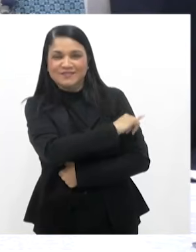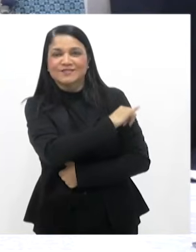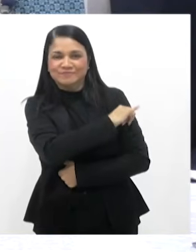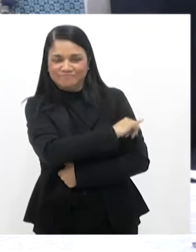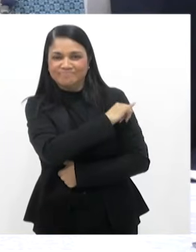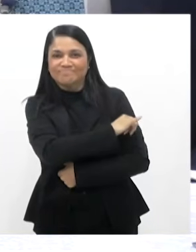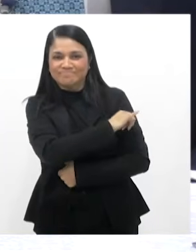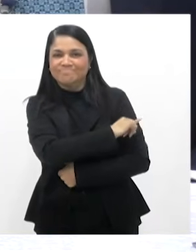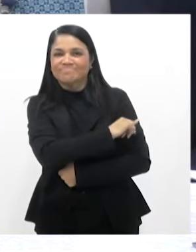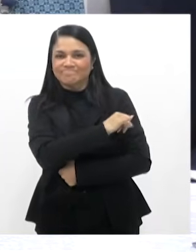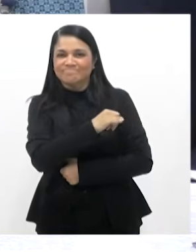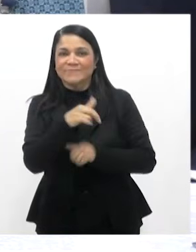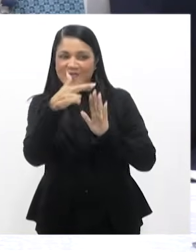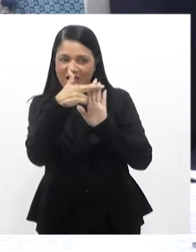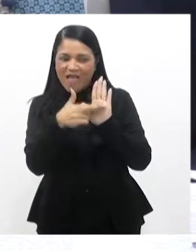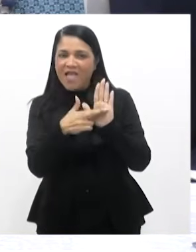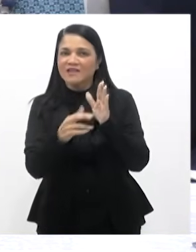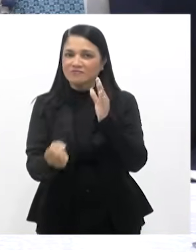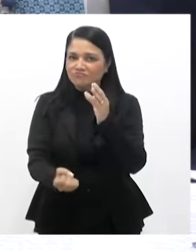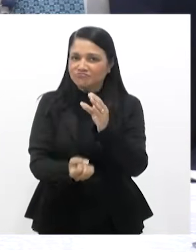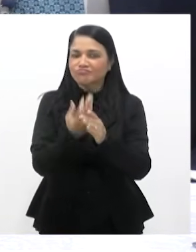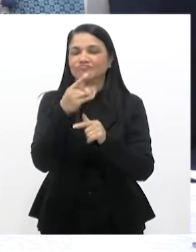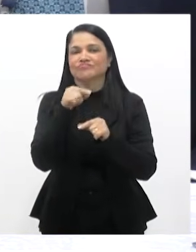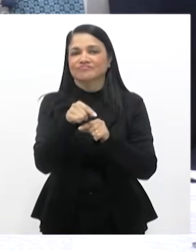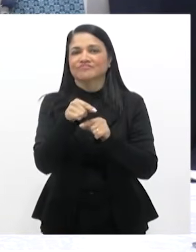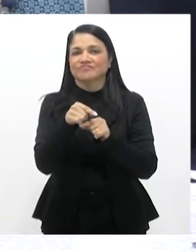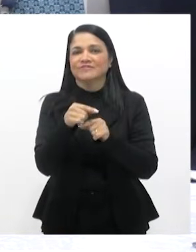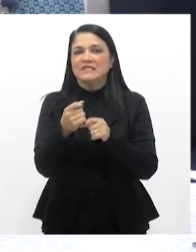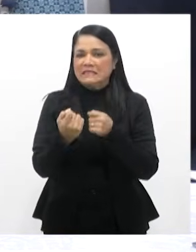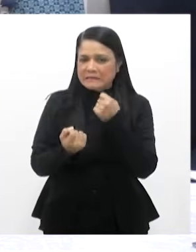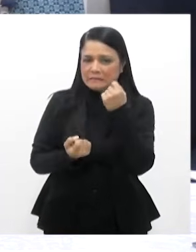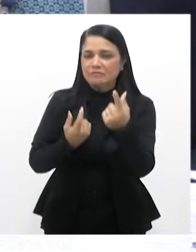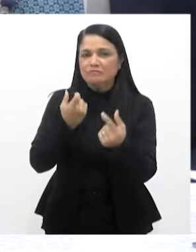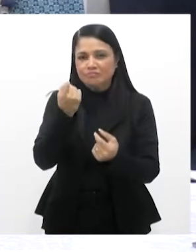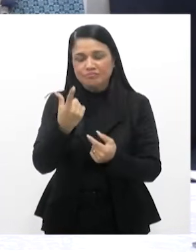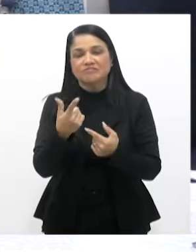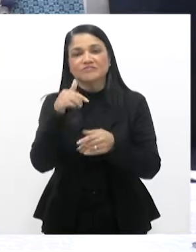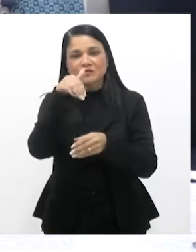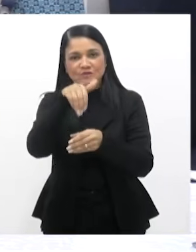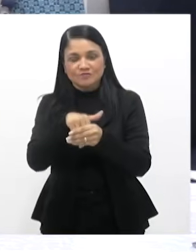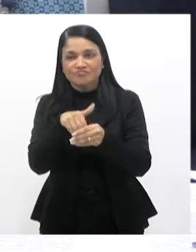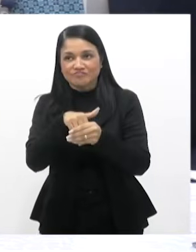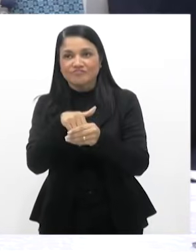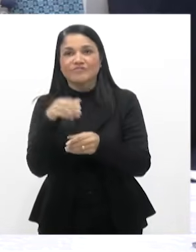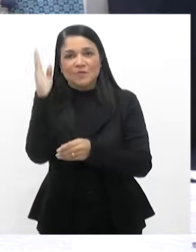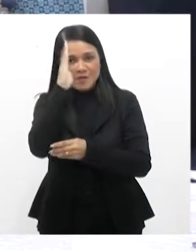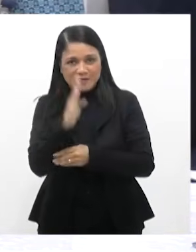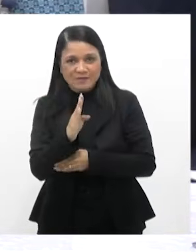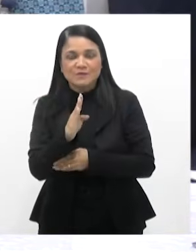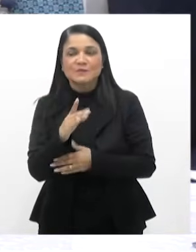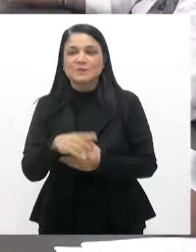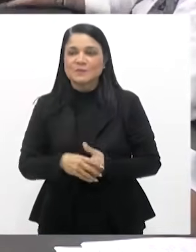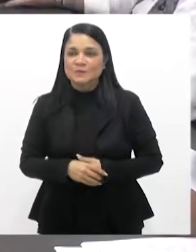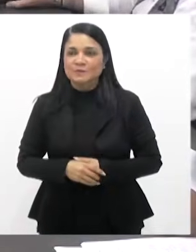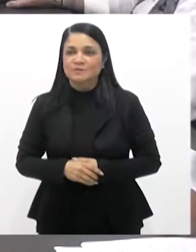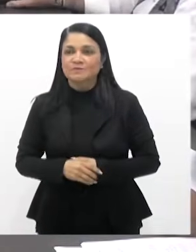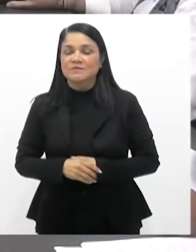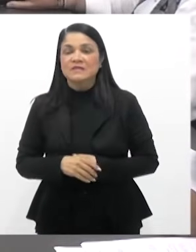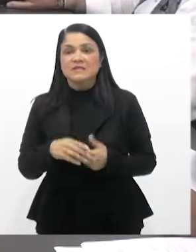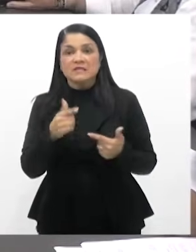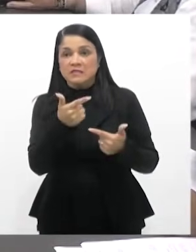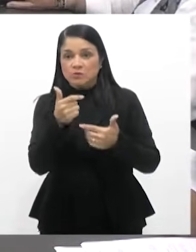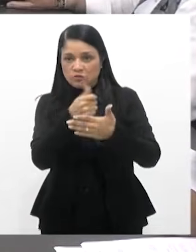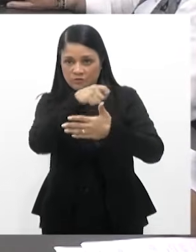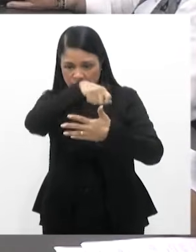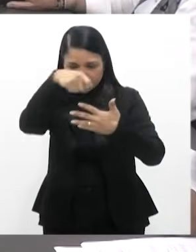protagonista nessas situações atípicas que acontecem no Brasil. Presidente, por favor. Se não tiver